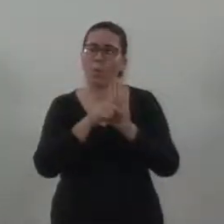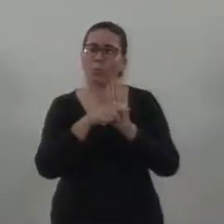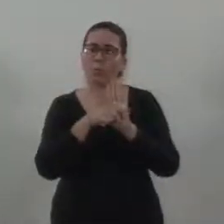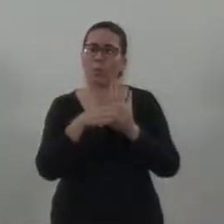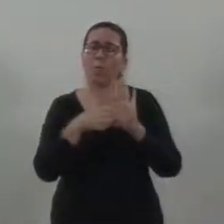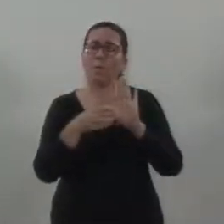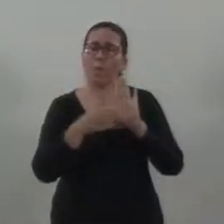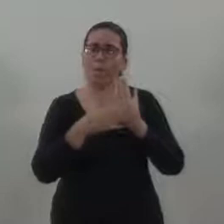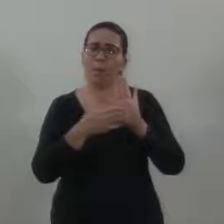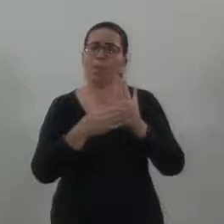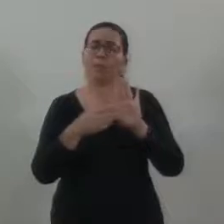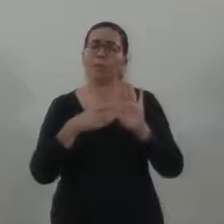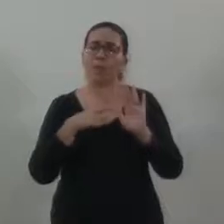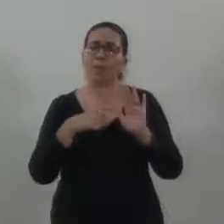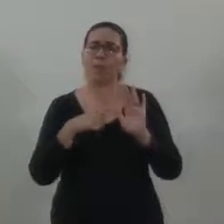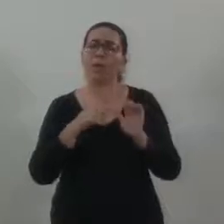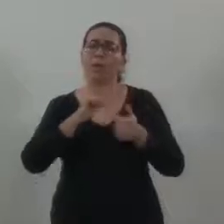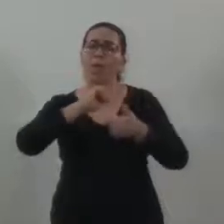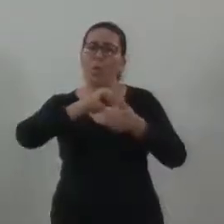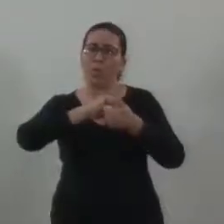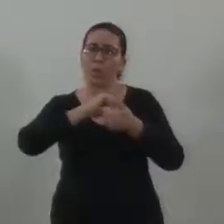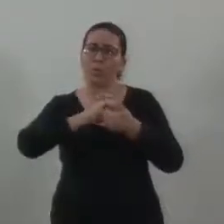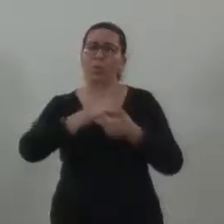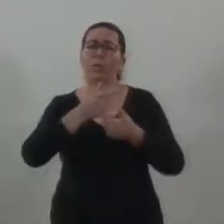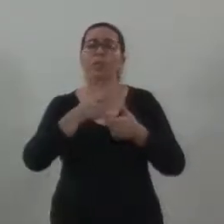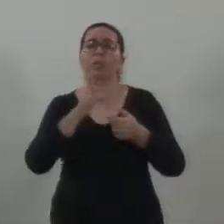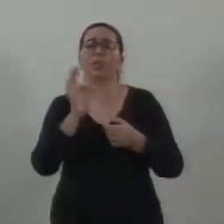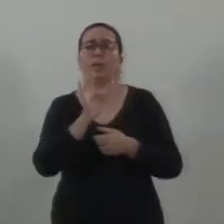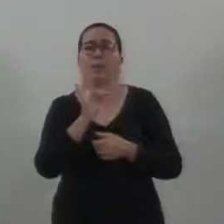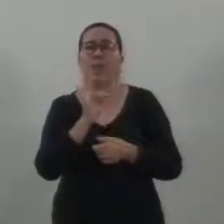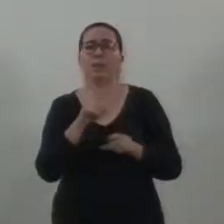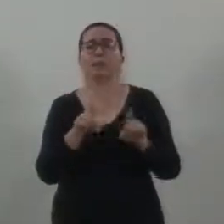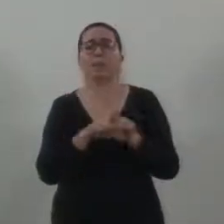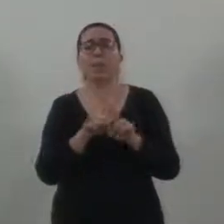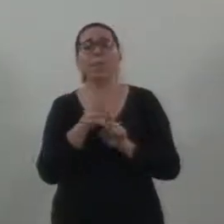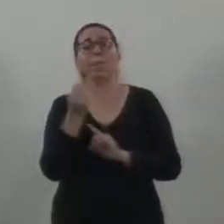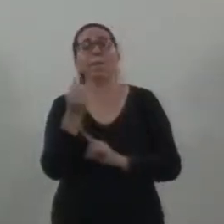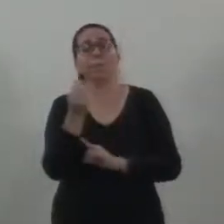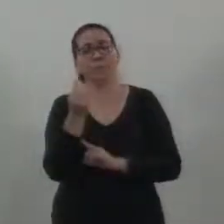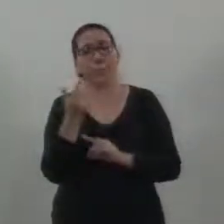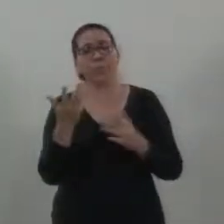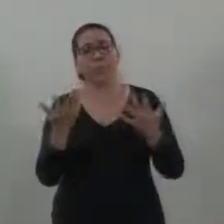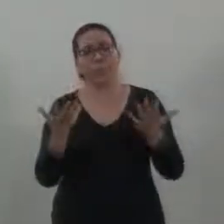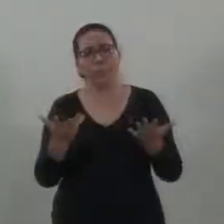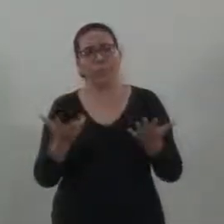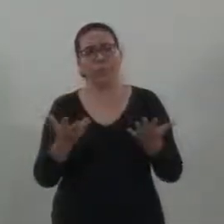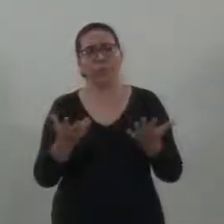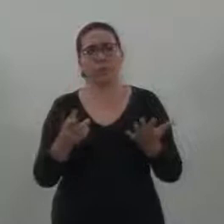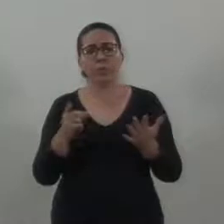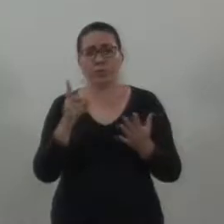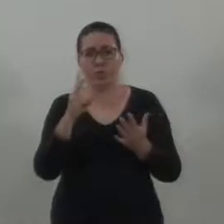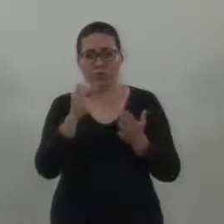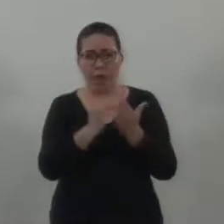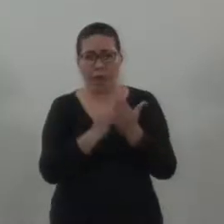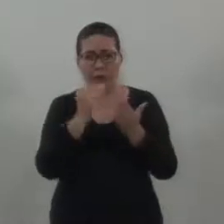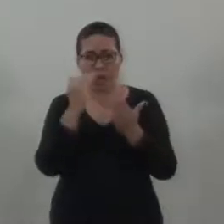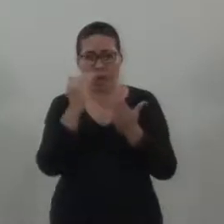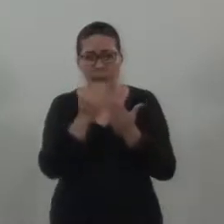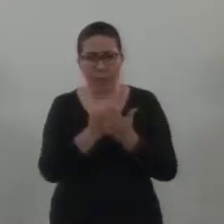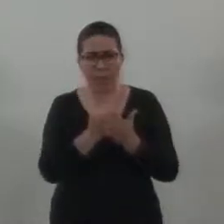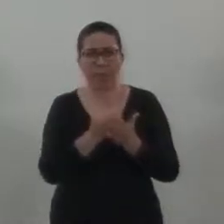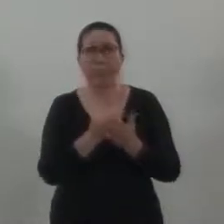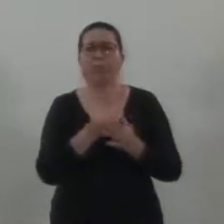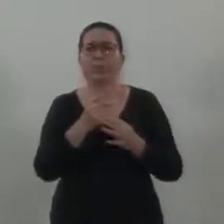a questão da qualidade técnica, mas também do preço, então o preço tem que influir, já que ele vai ser aumentado e vão aumentar